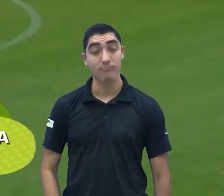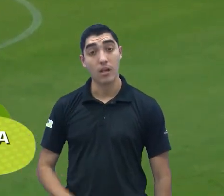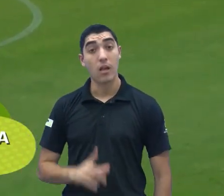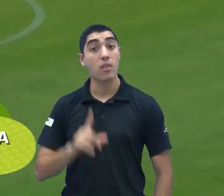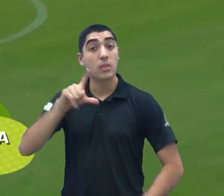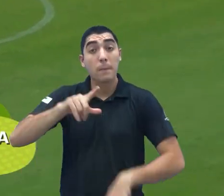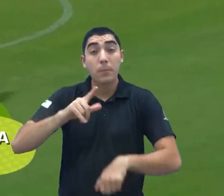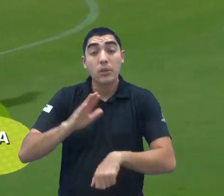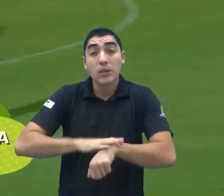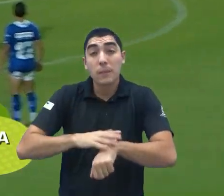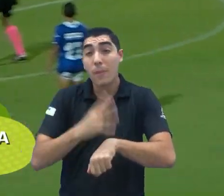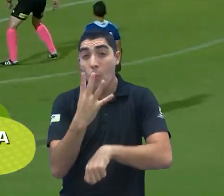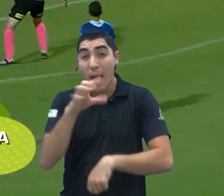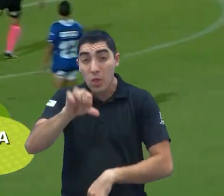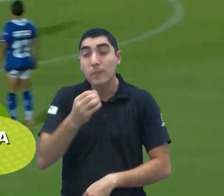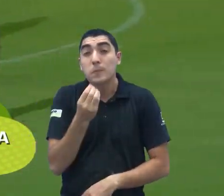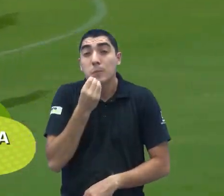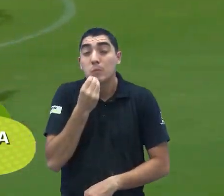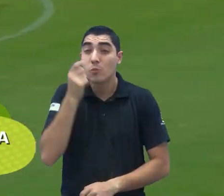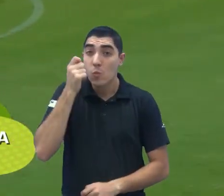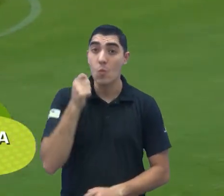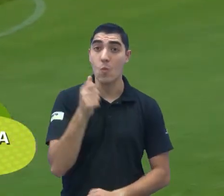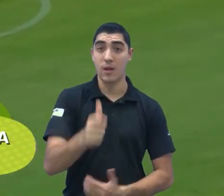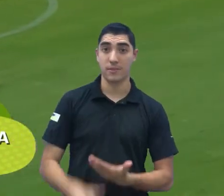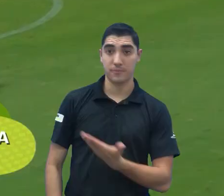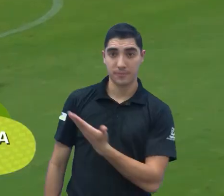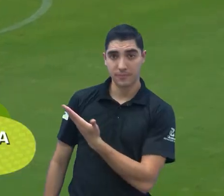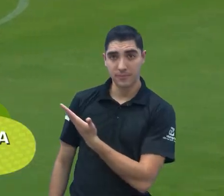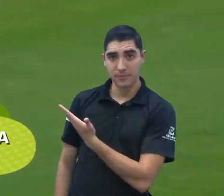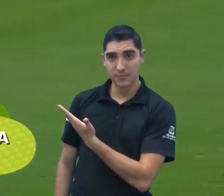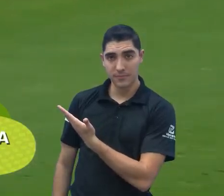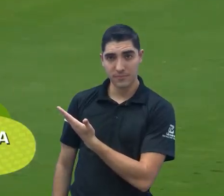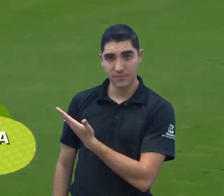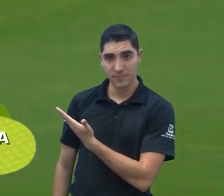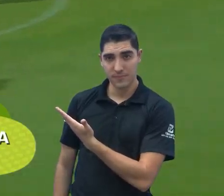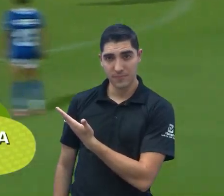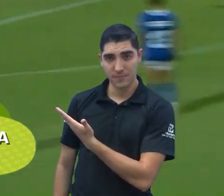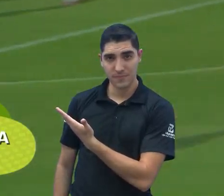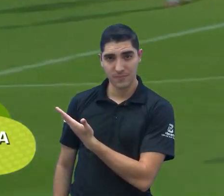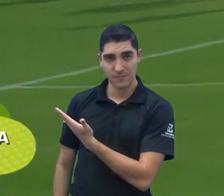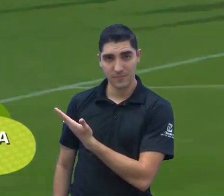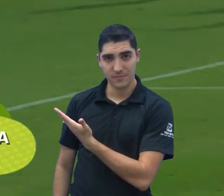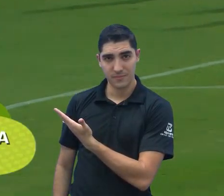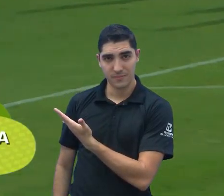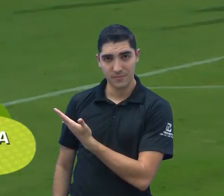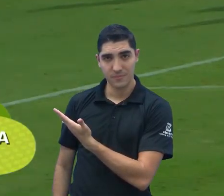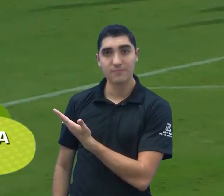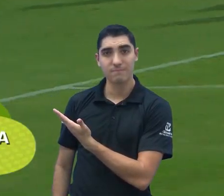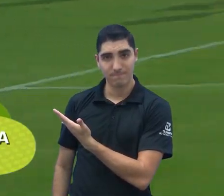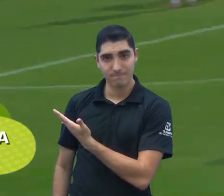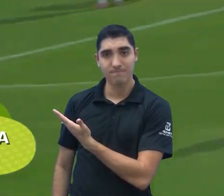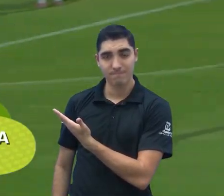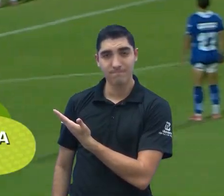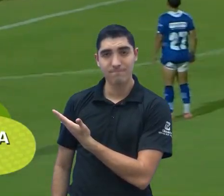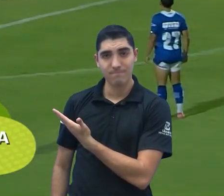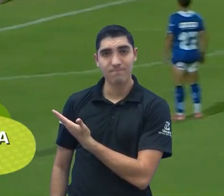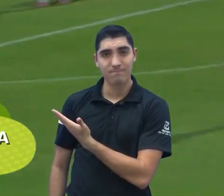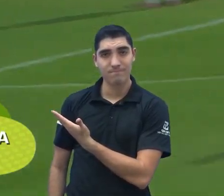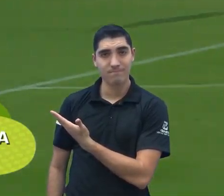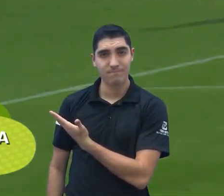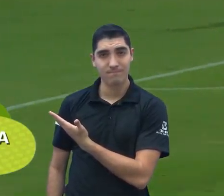aos 49. Após o escanteio, esquerda obrigou Félix a fazer uma boa defesa. No rebote, Gabriel Ramos